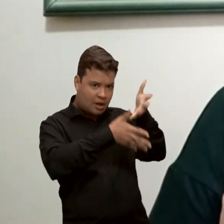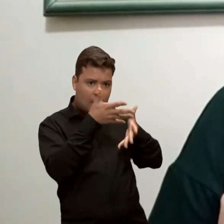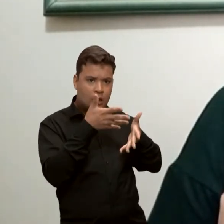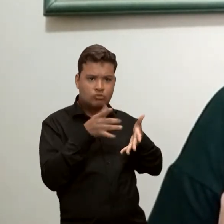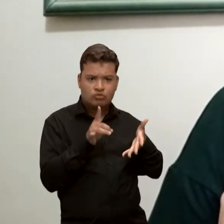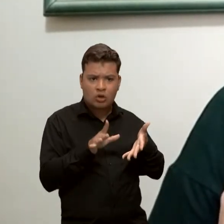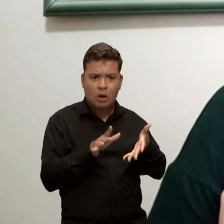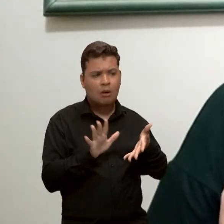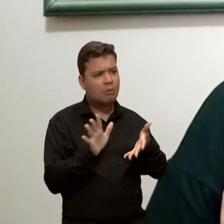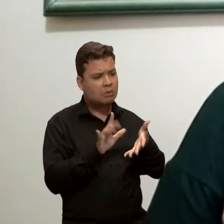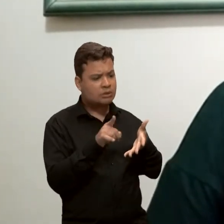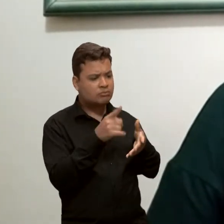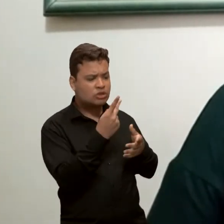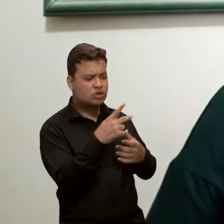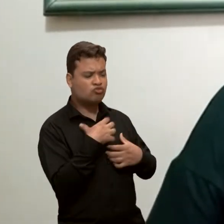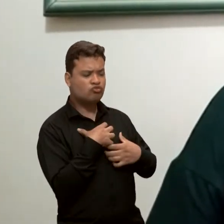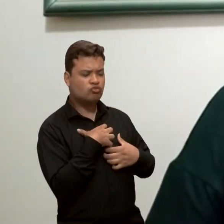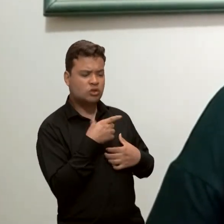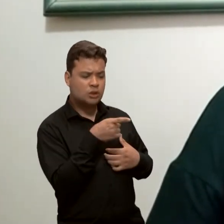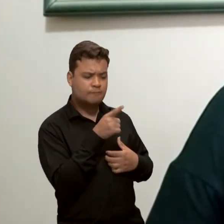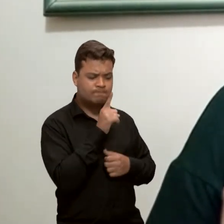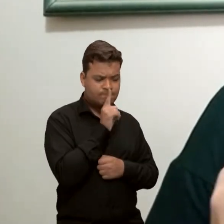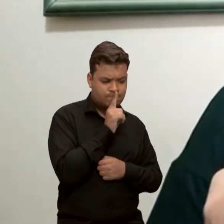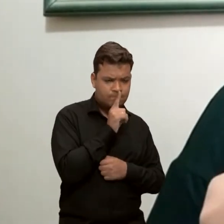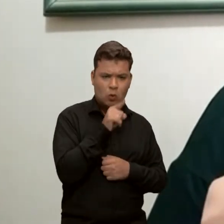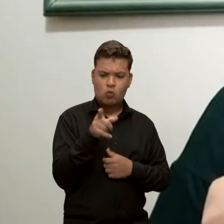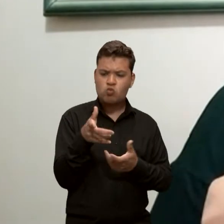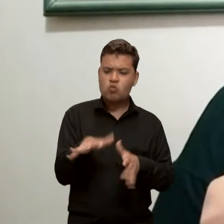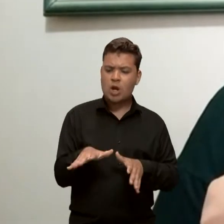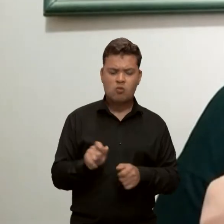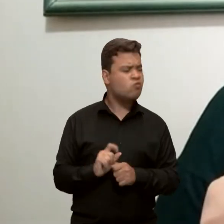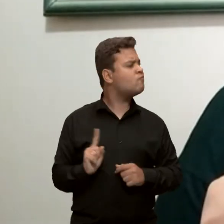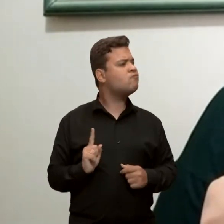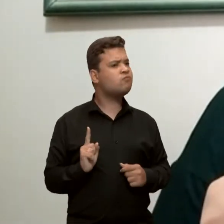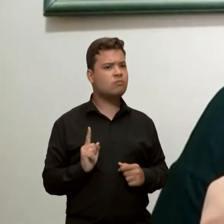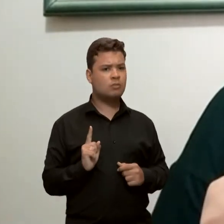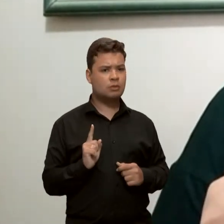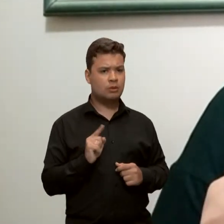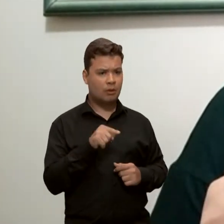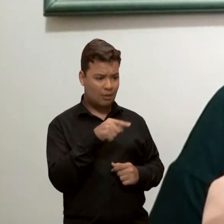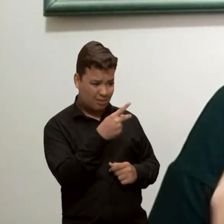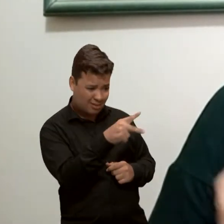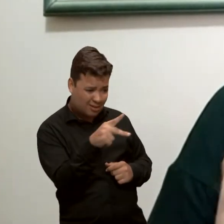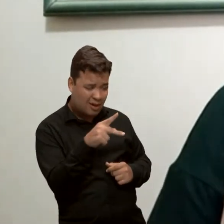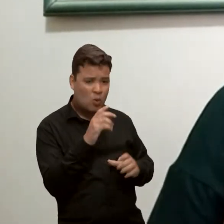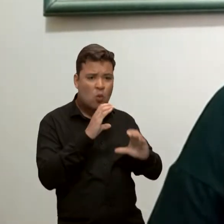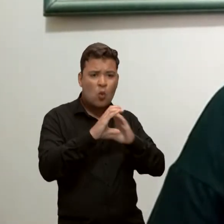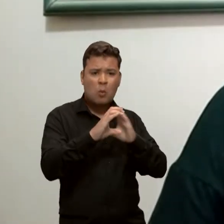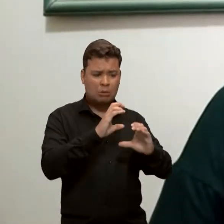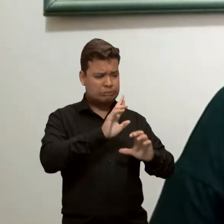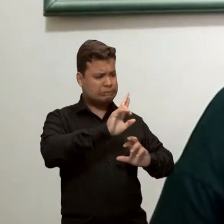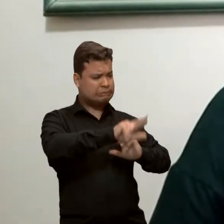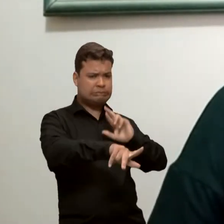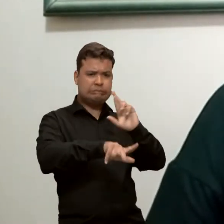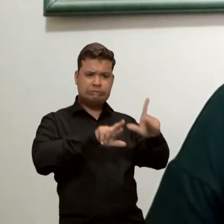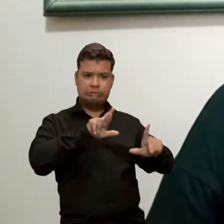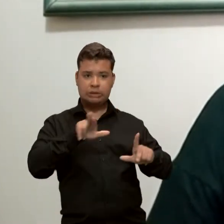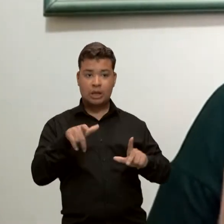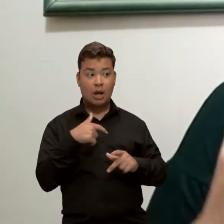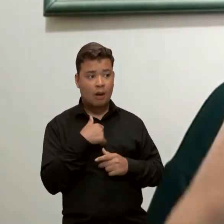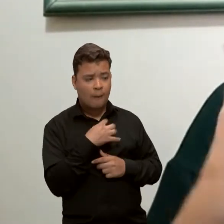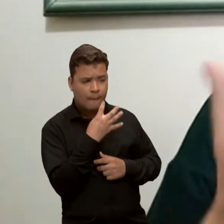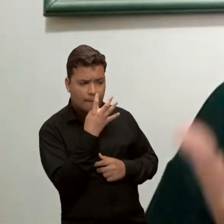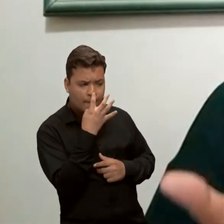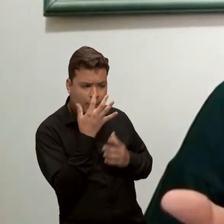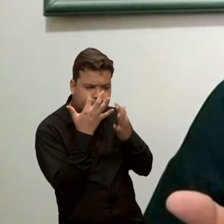pelo silêncio, pelo não fazer. A criança se comunica de diferentes maneiras. É preciso estar atento.